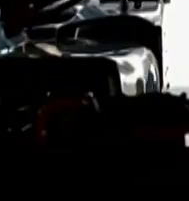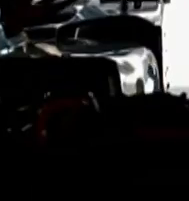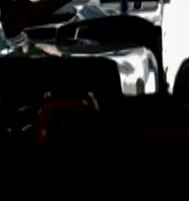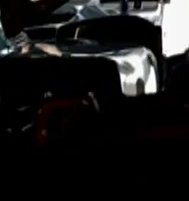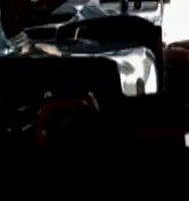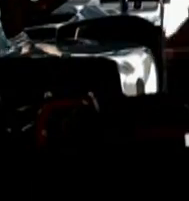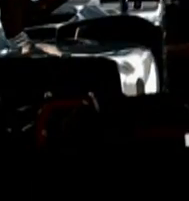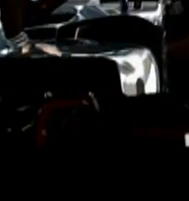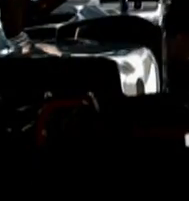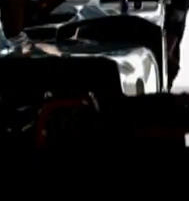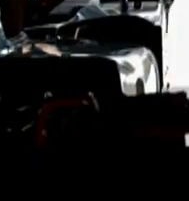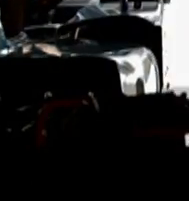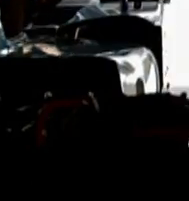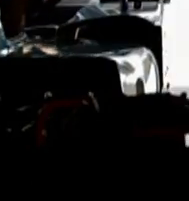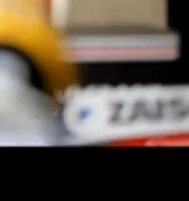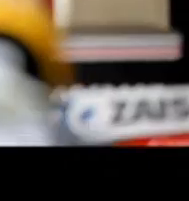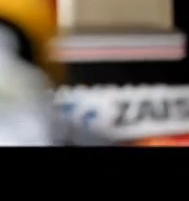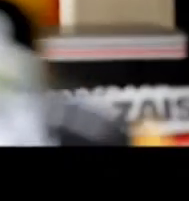much.